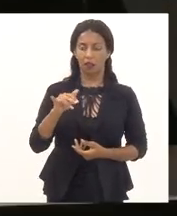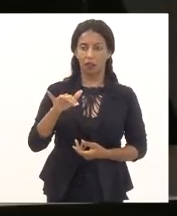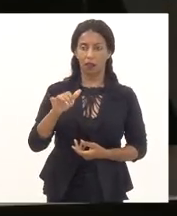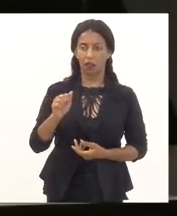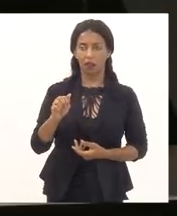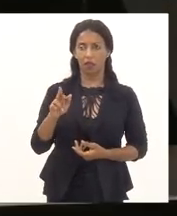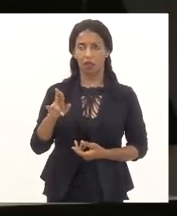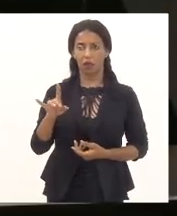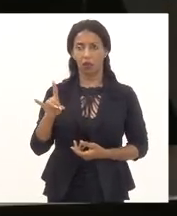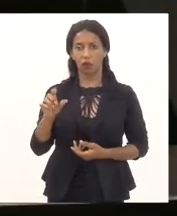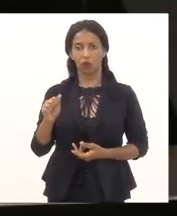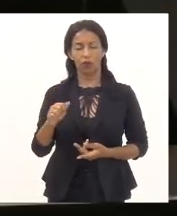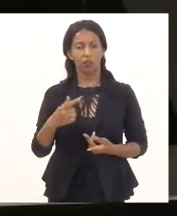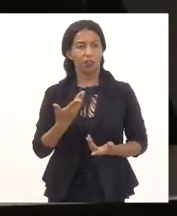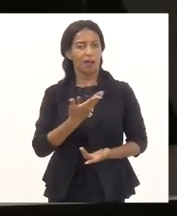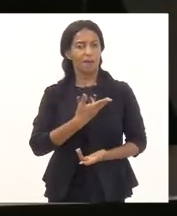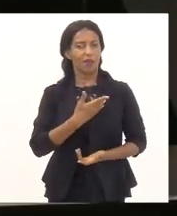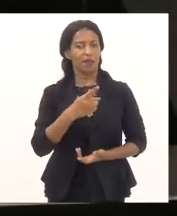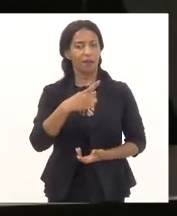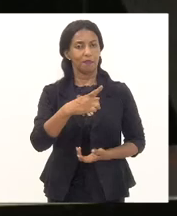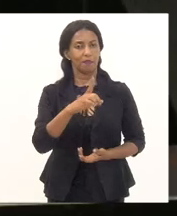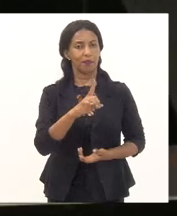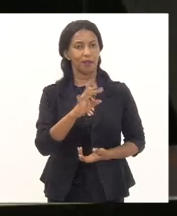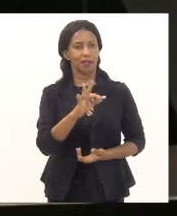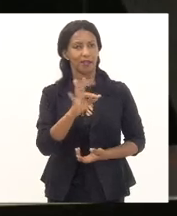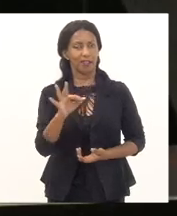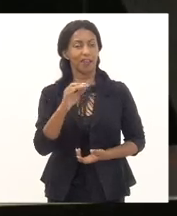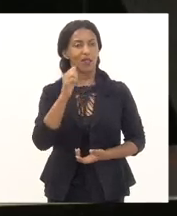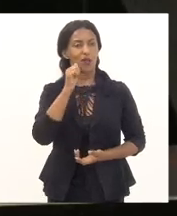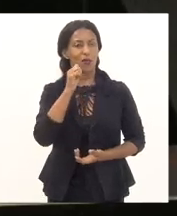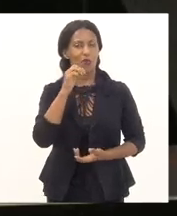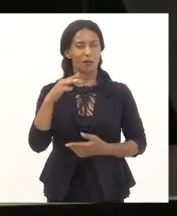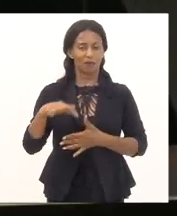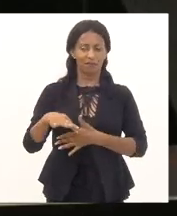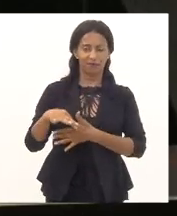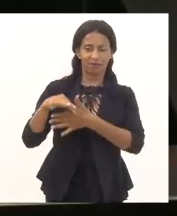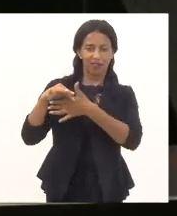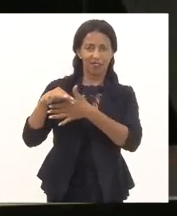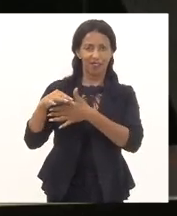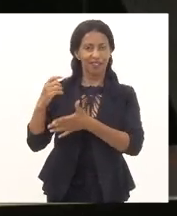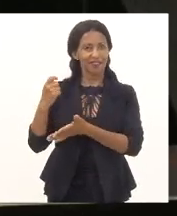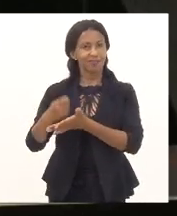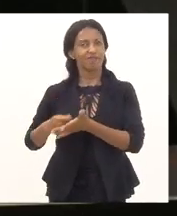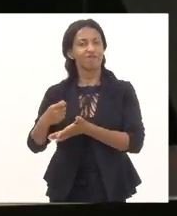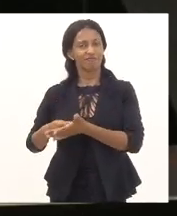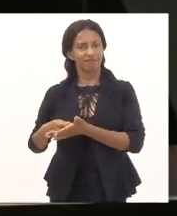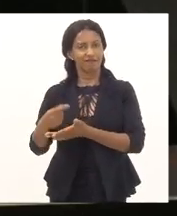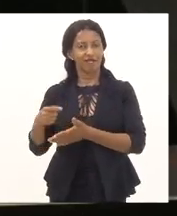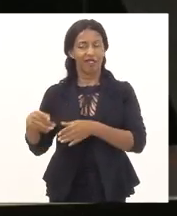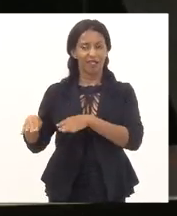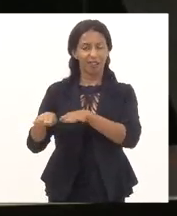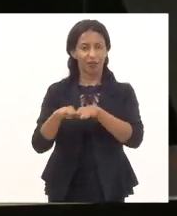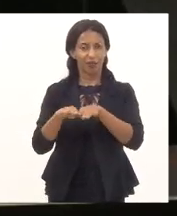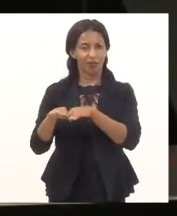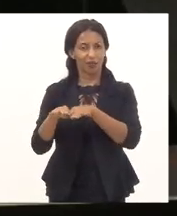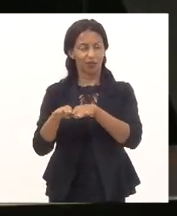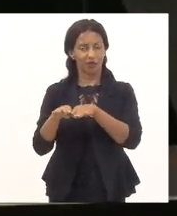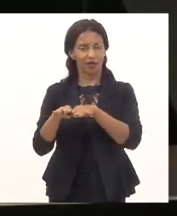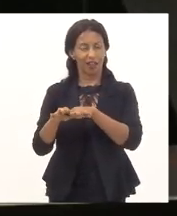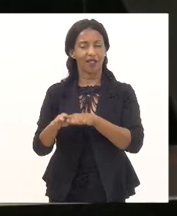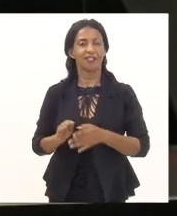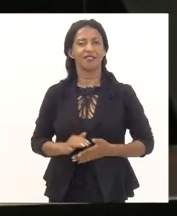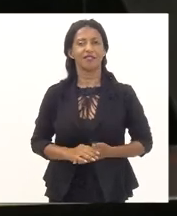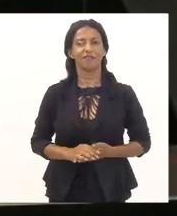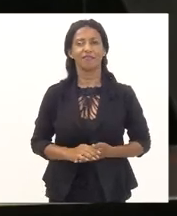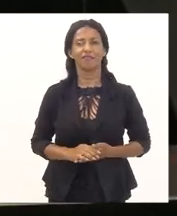Rodrigues, nossa companheira do PDT, uma mulher na liderança das causas que garantem a igualdade, a